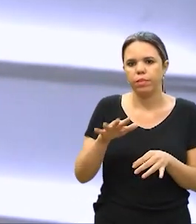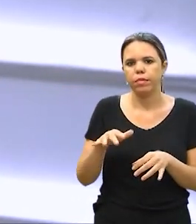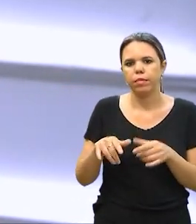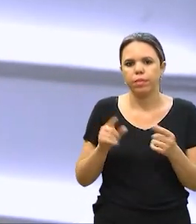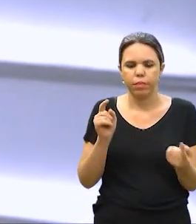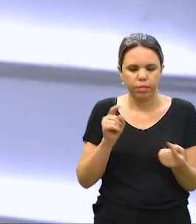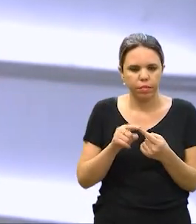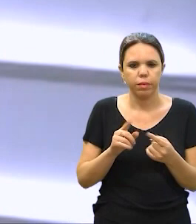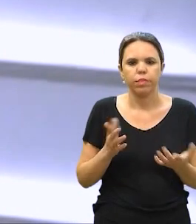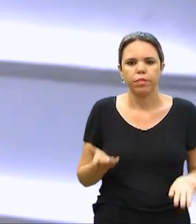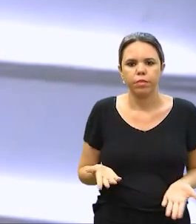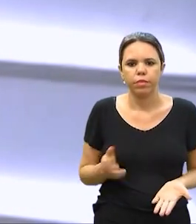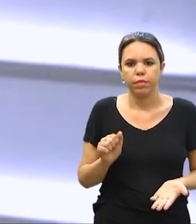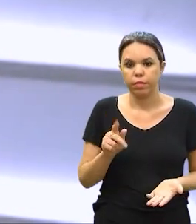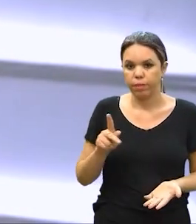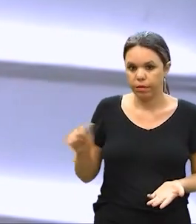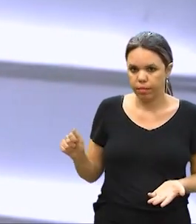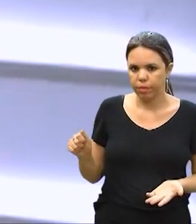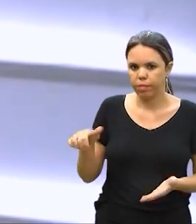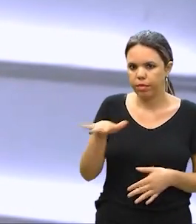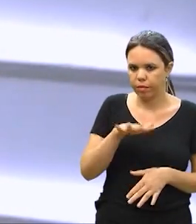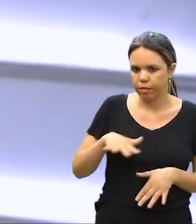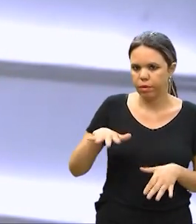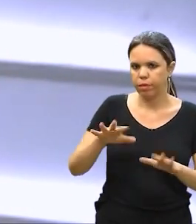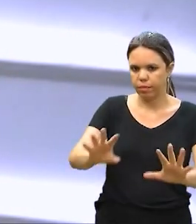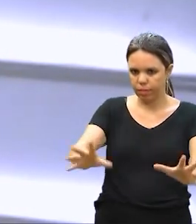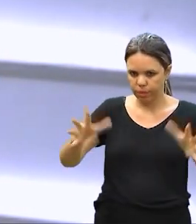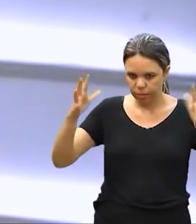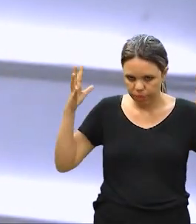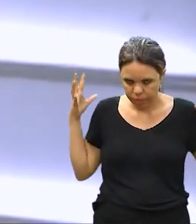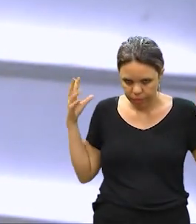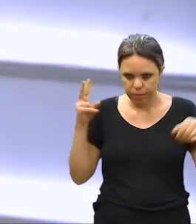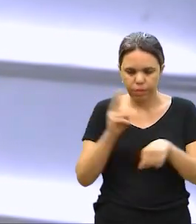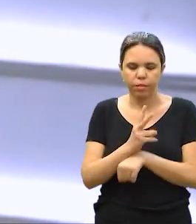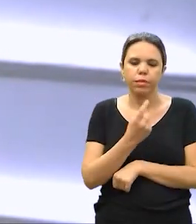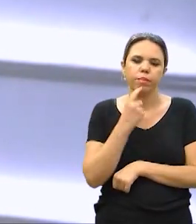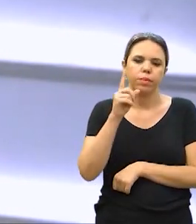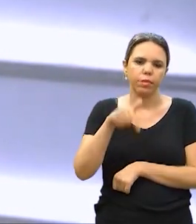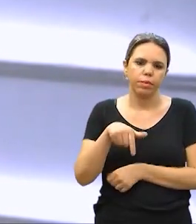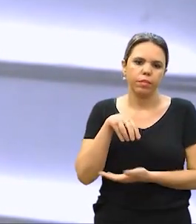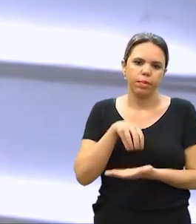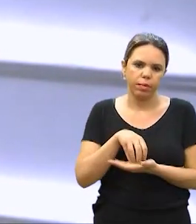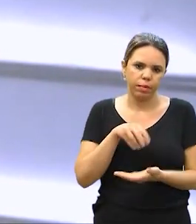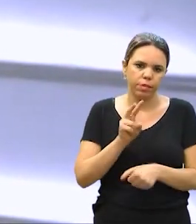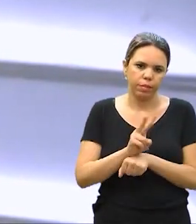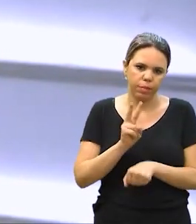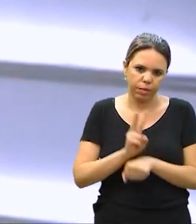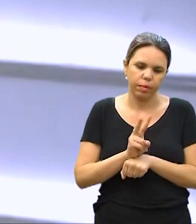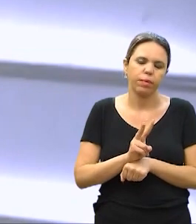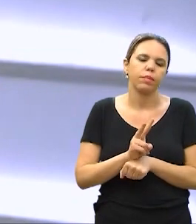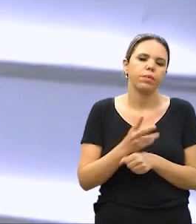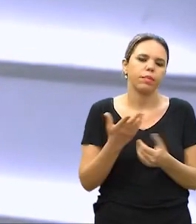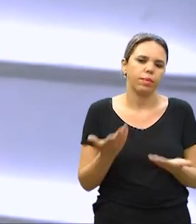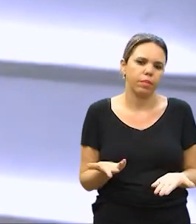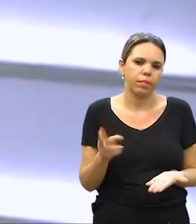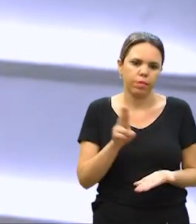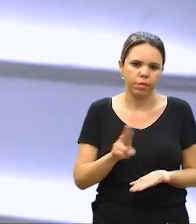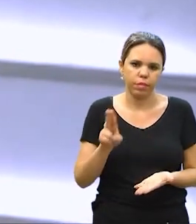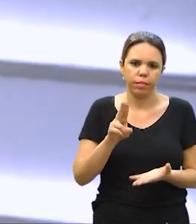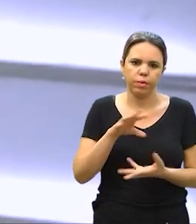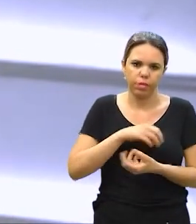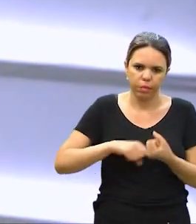né, dos objetivos da APA. Então, a Área de Proteção Ambiental de Campinas, ela é uma unidade de conservação de